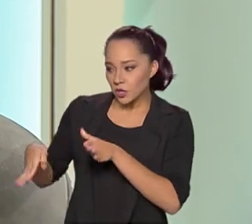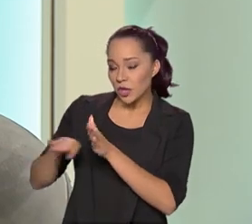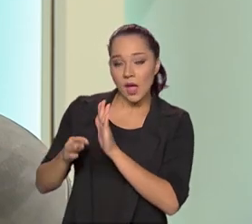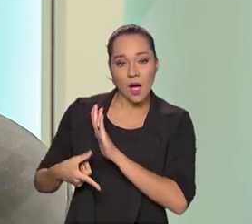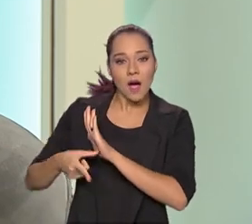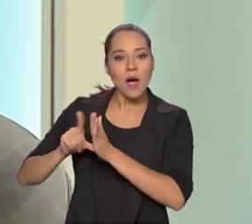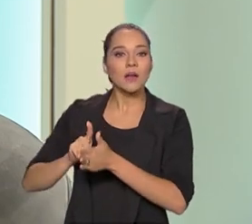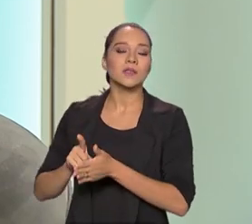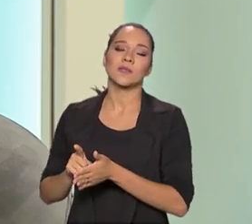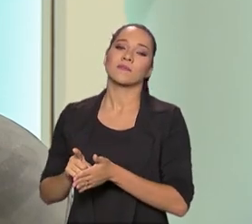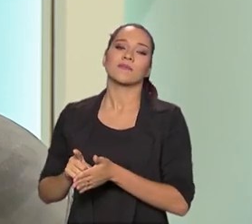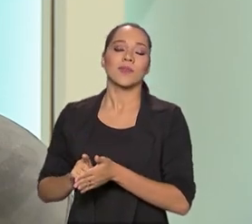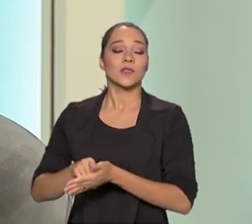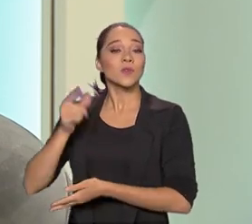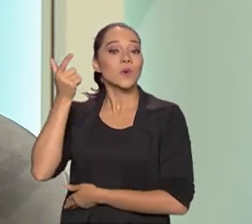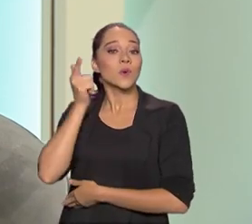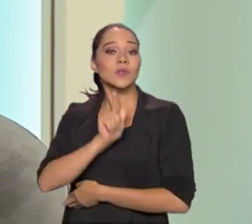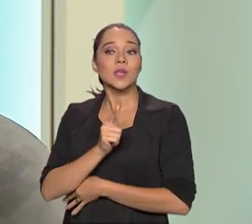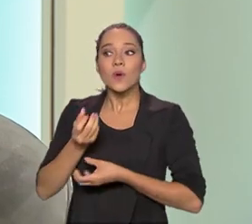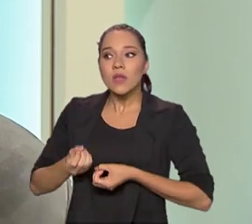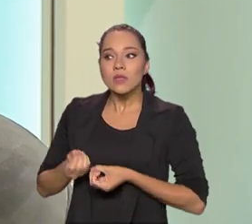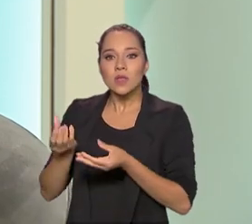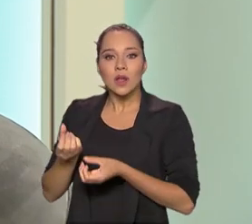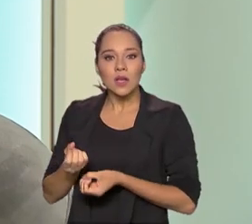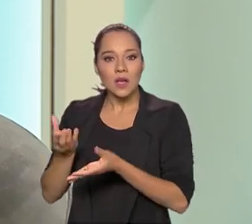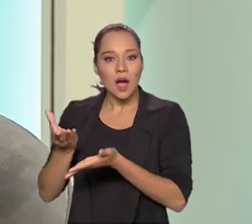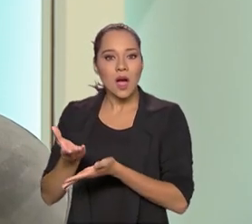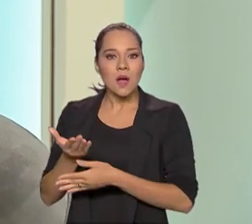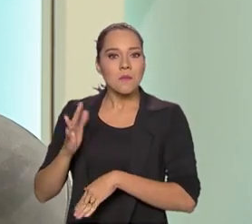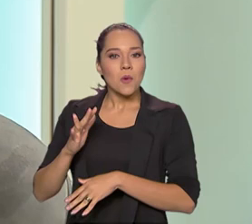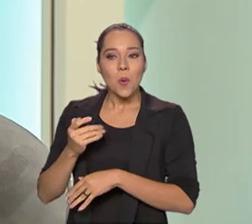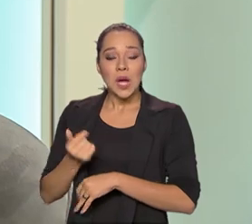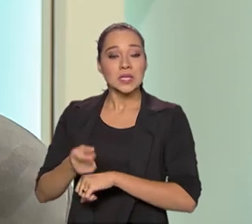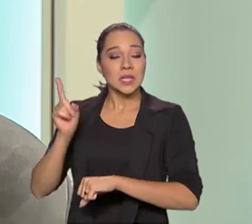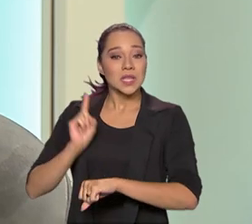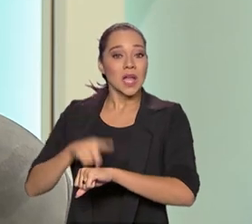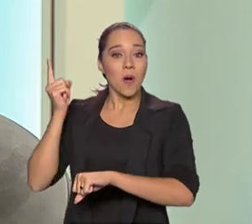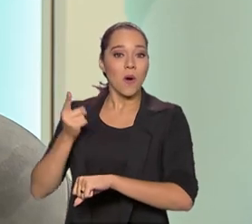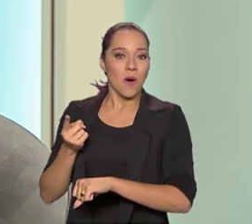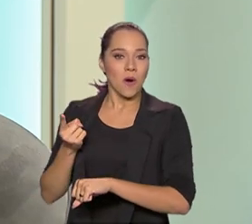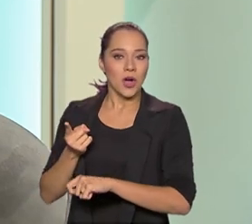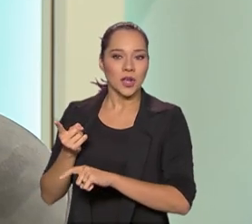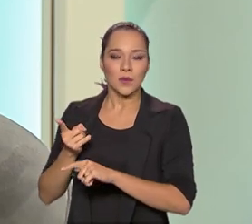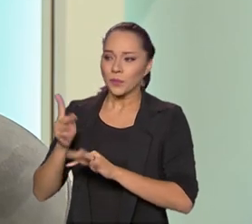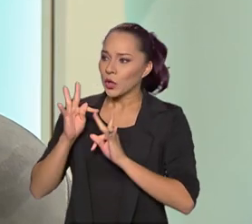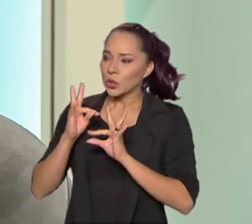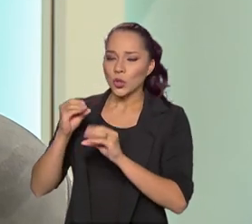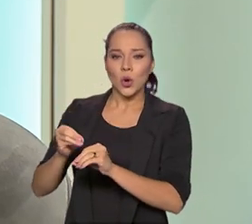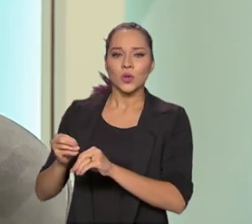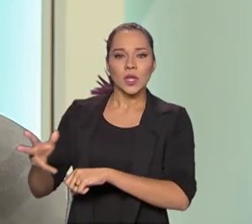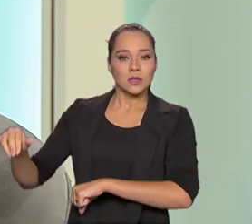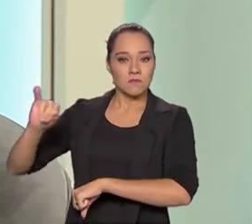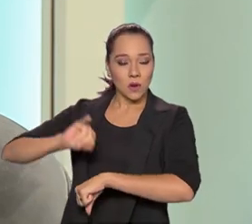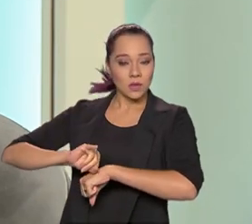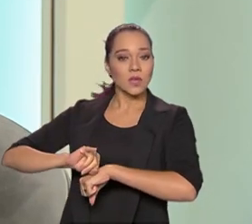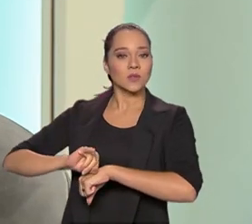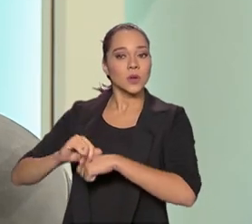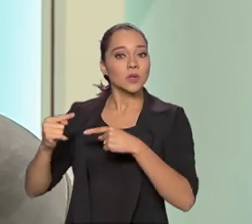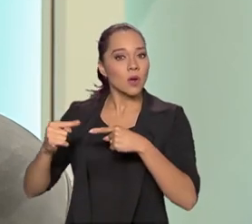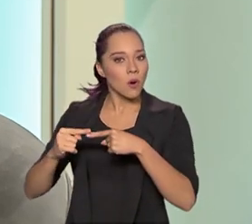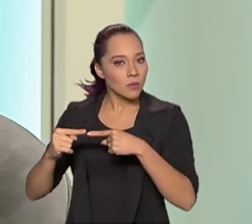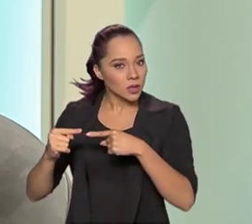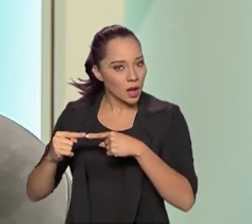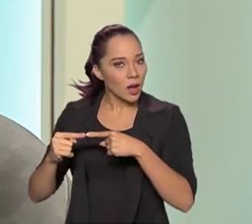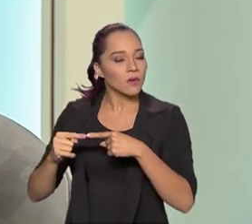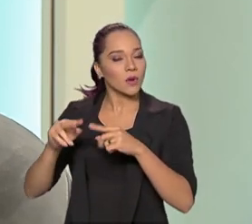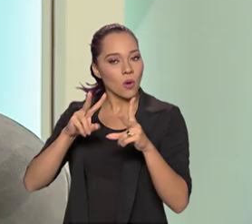antecipada, nós conseguimos entregar de forma quase que imediata a totalidade das importações